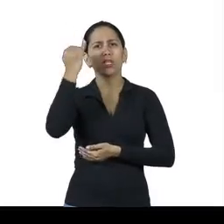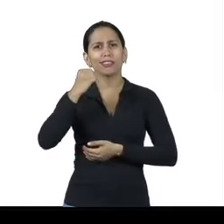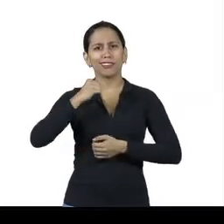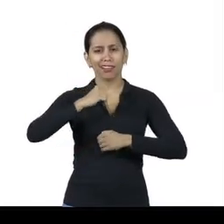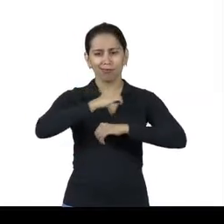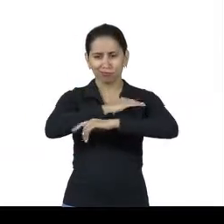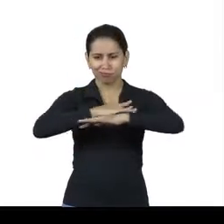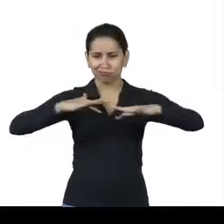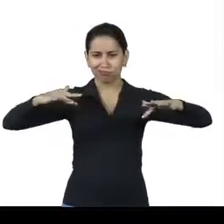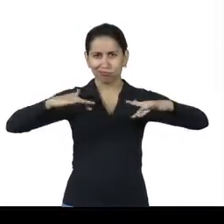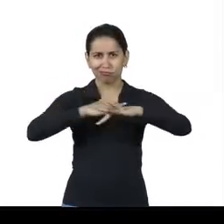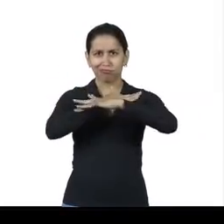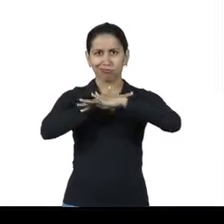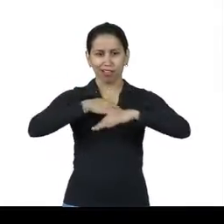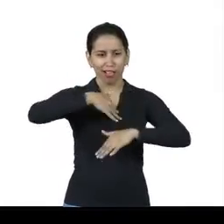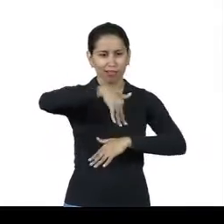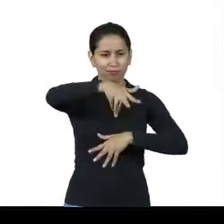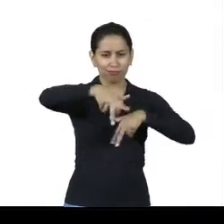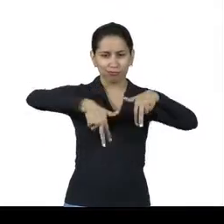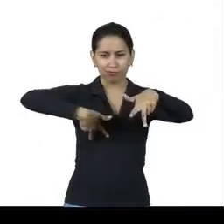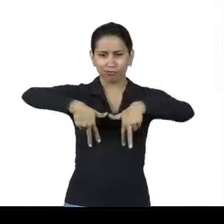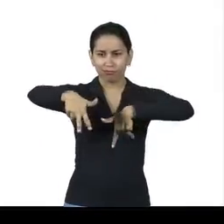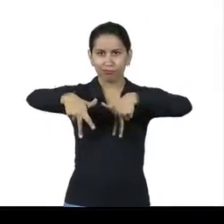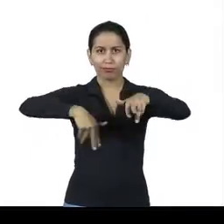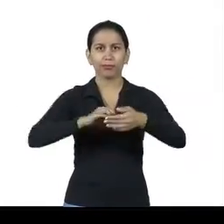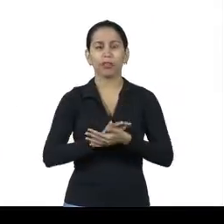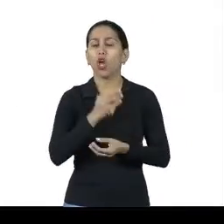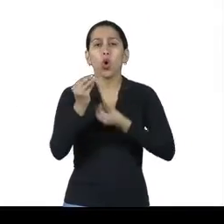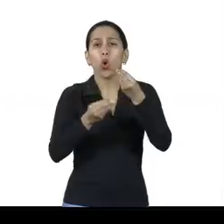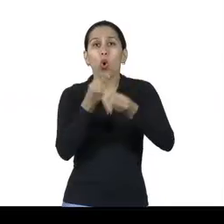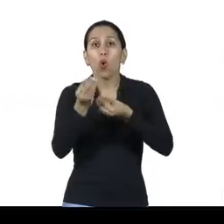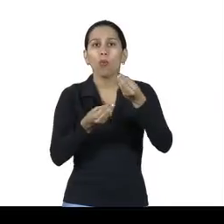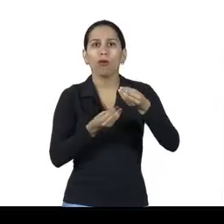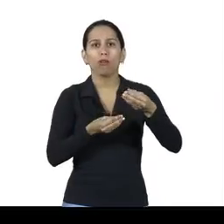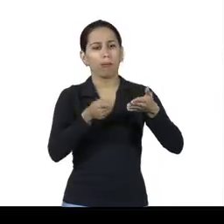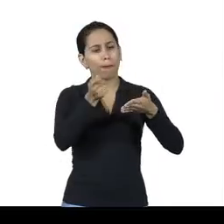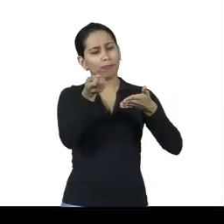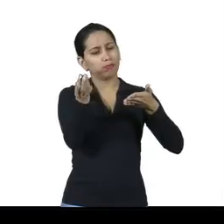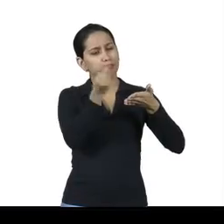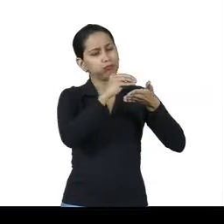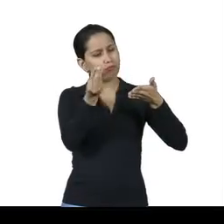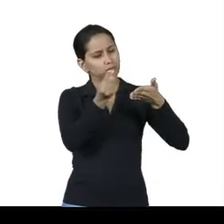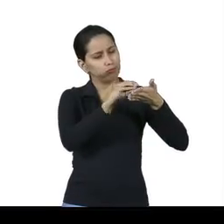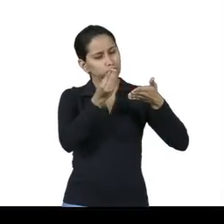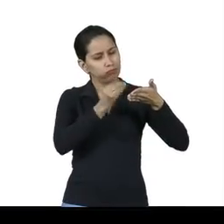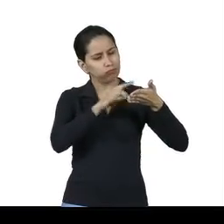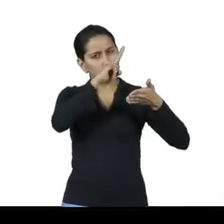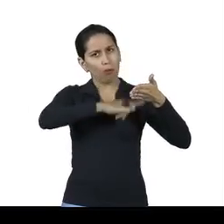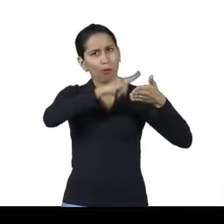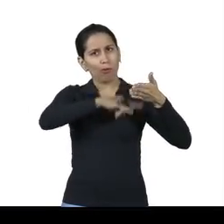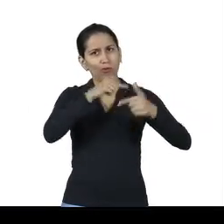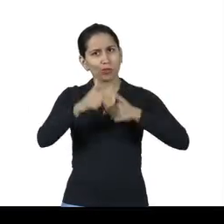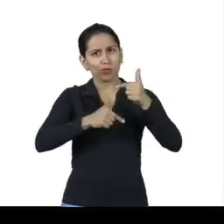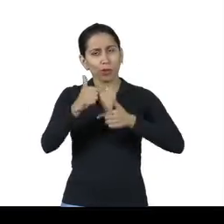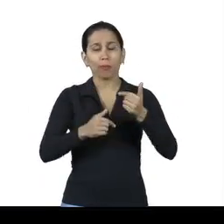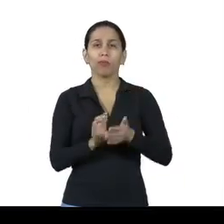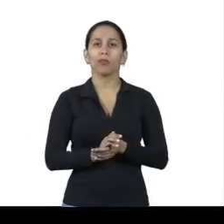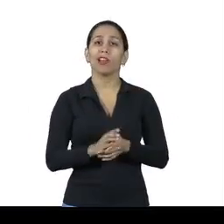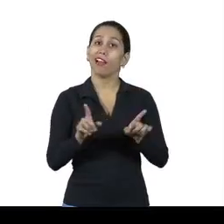circulação, como preencher uma permissão de trabalho e os requisitos de segurança de uma